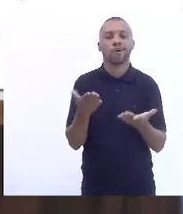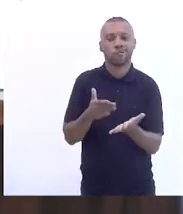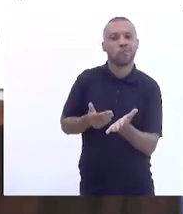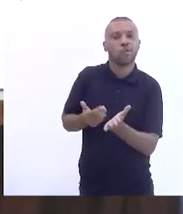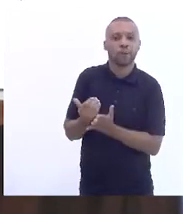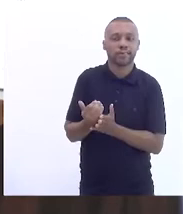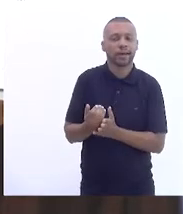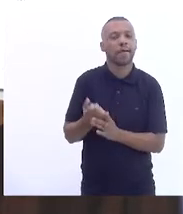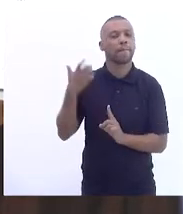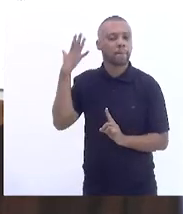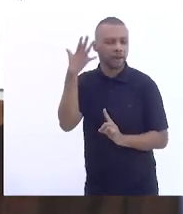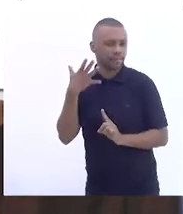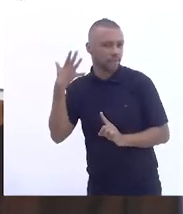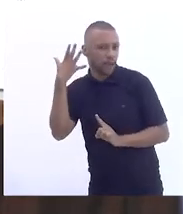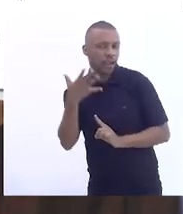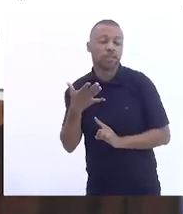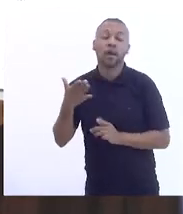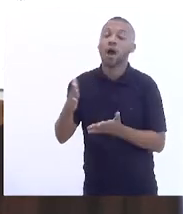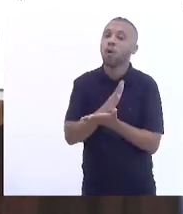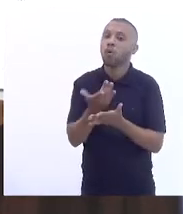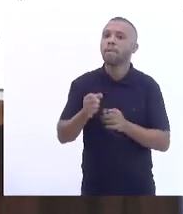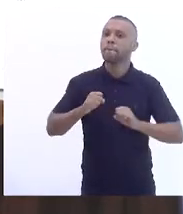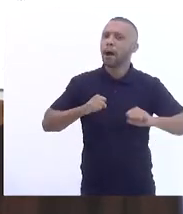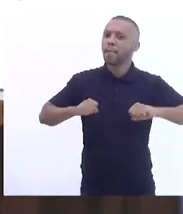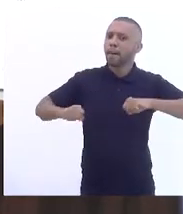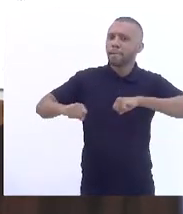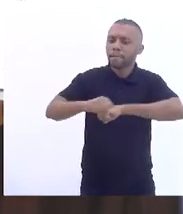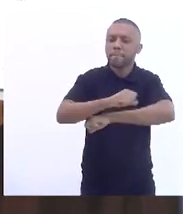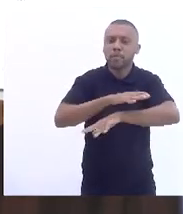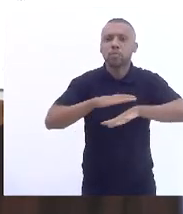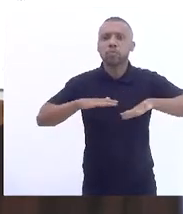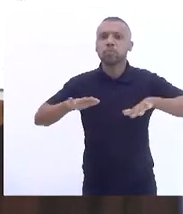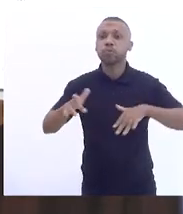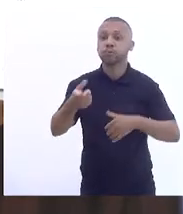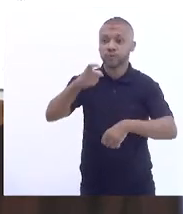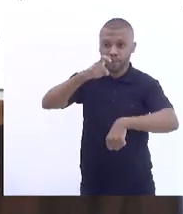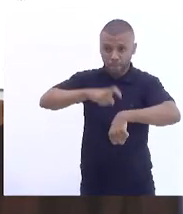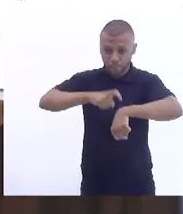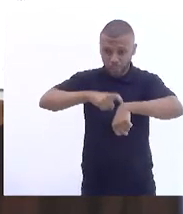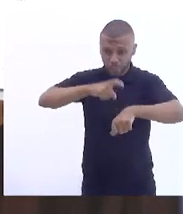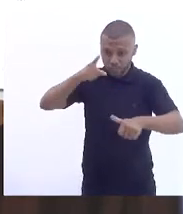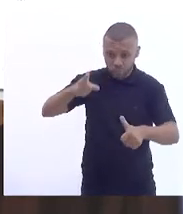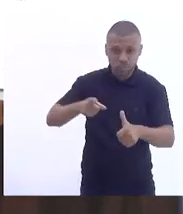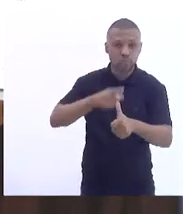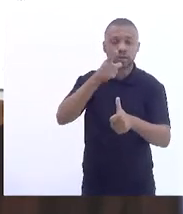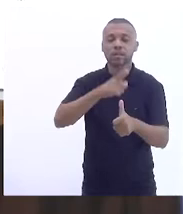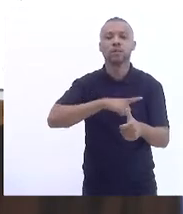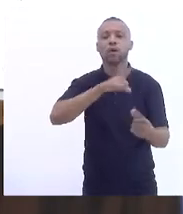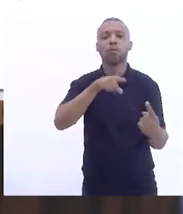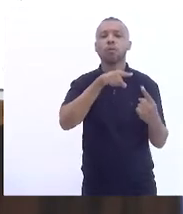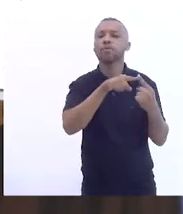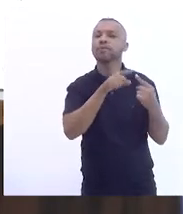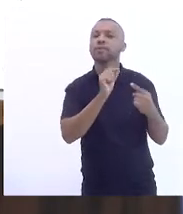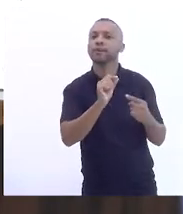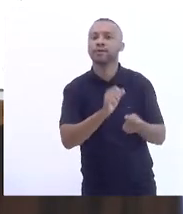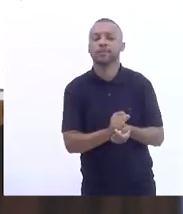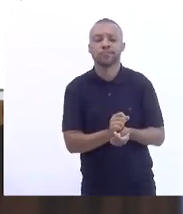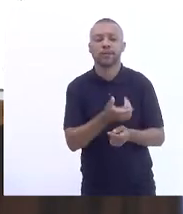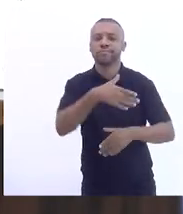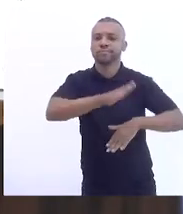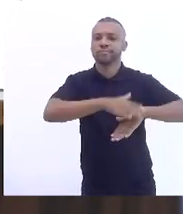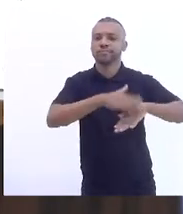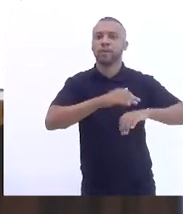falas de alguns movimentos convidados Então esse primeiro bloco ele é essencialmente de